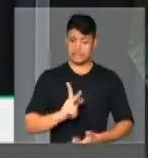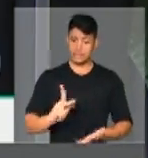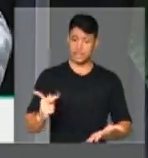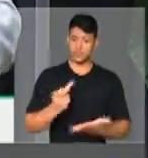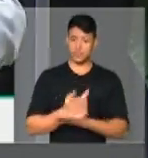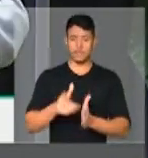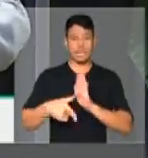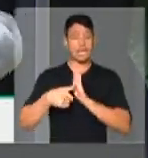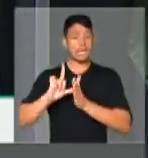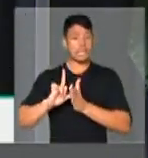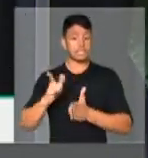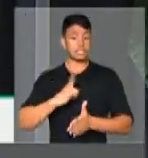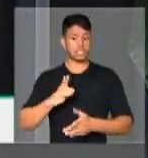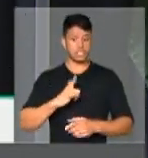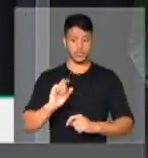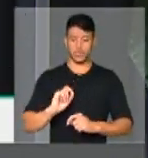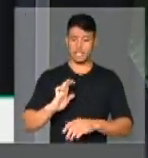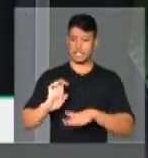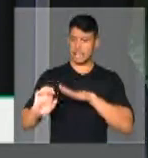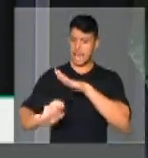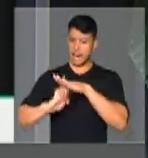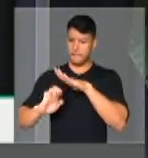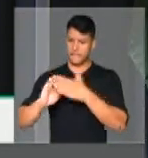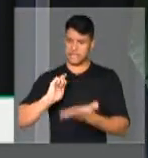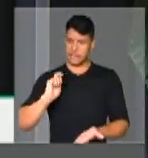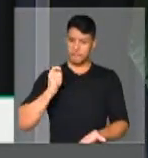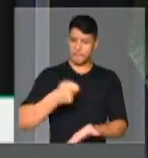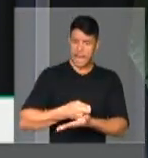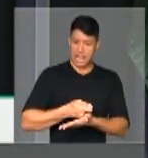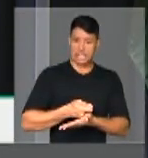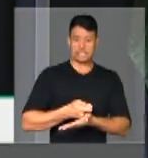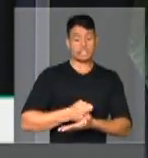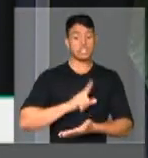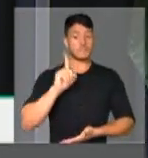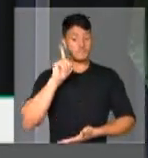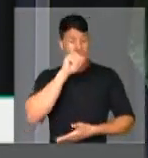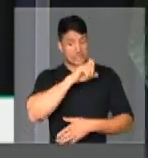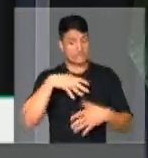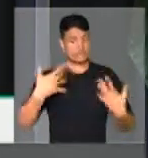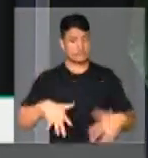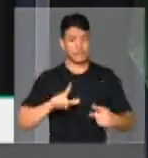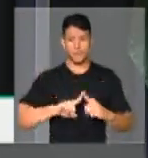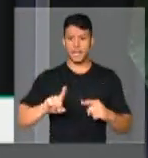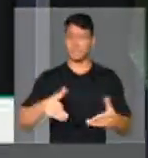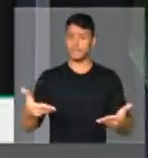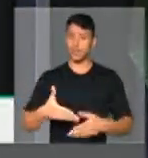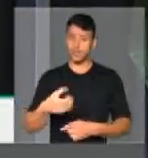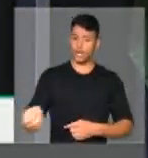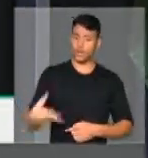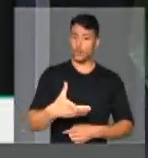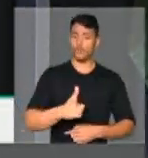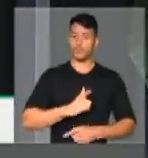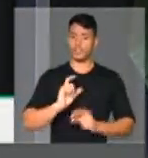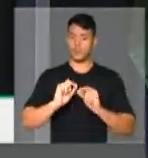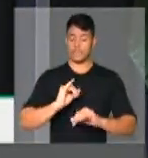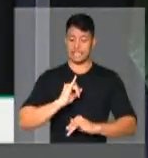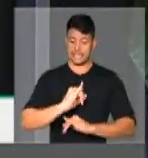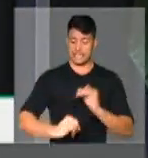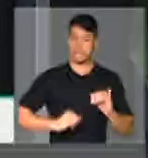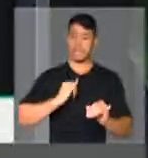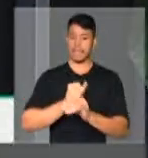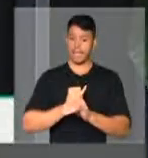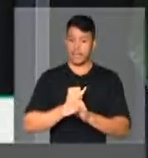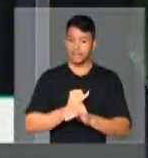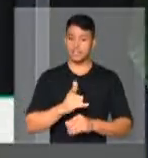financiamento empresarial, isso era avassalador. Agora, as novas realidades trazem a internet, as suas fake